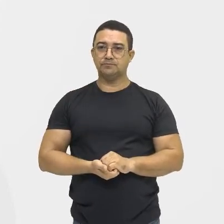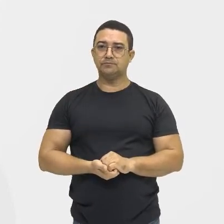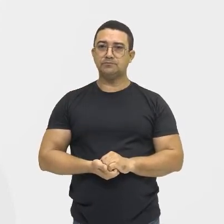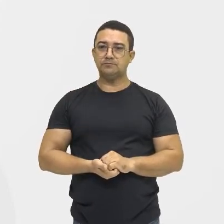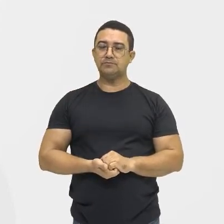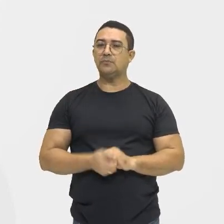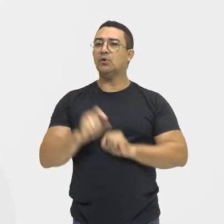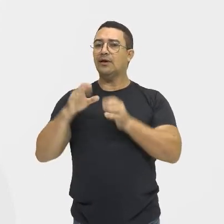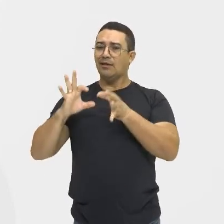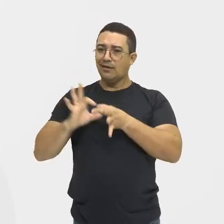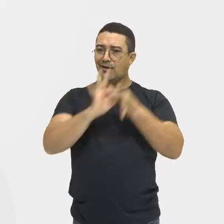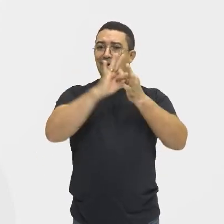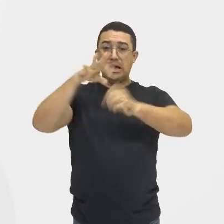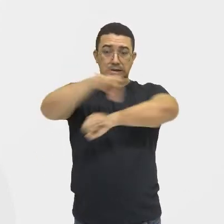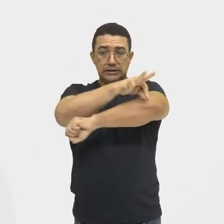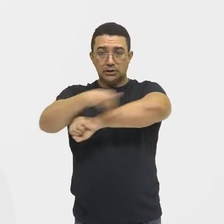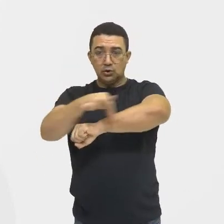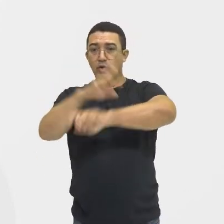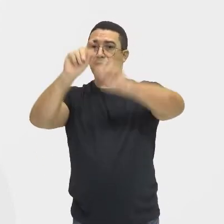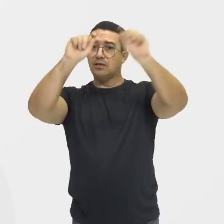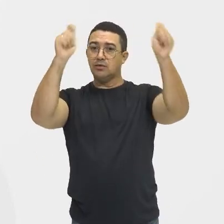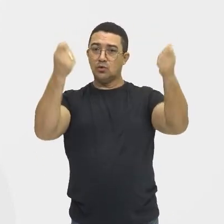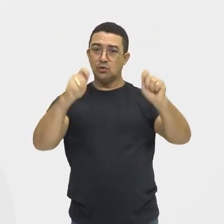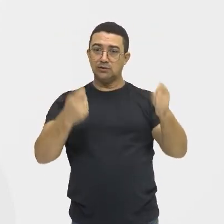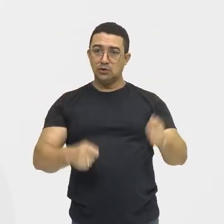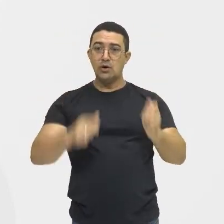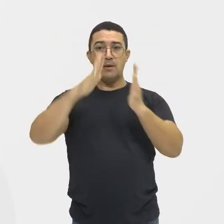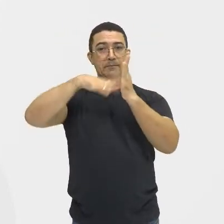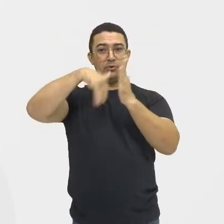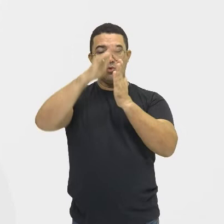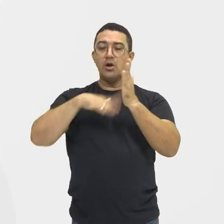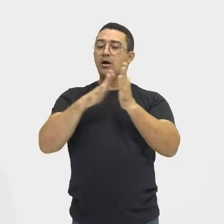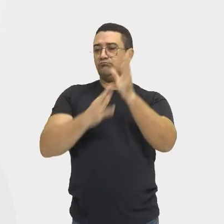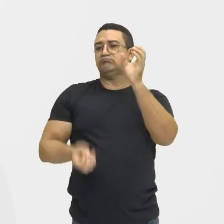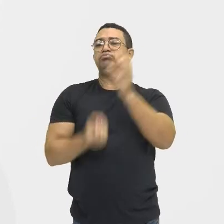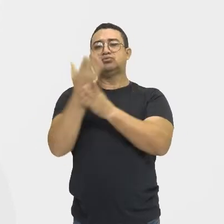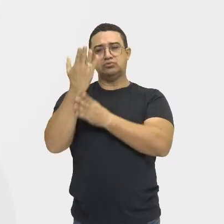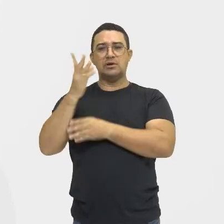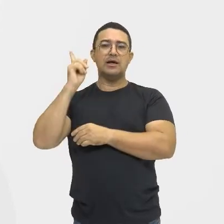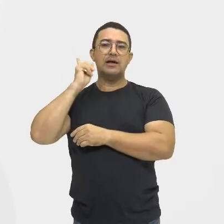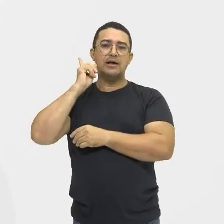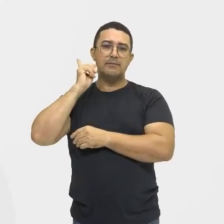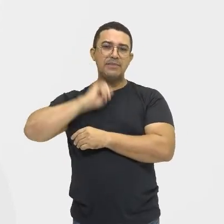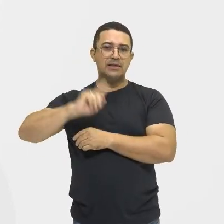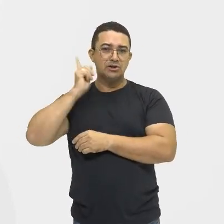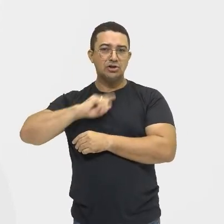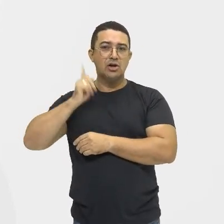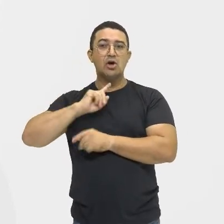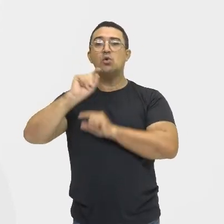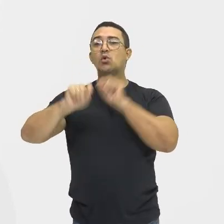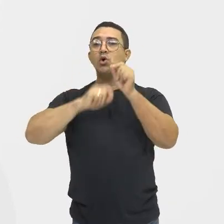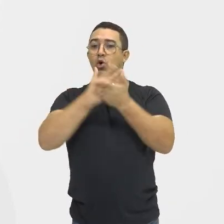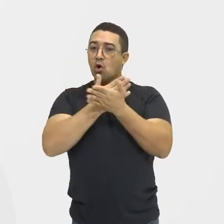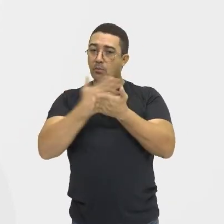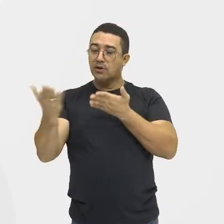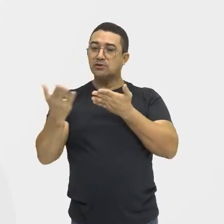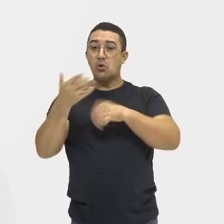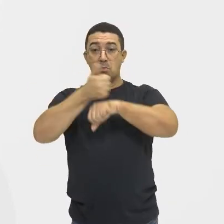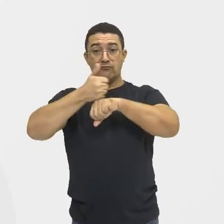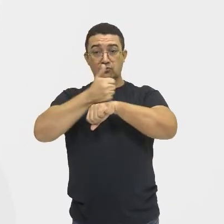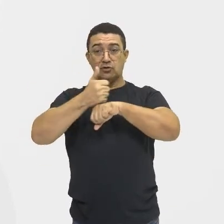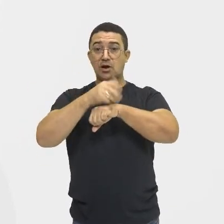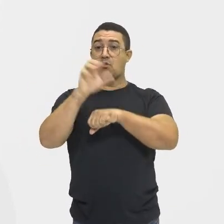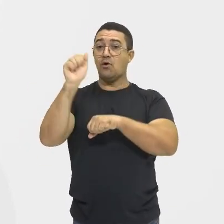entre arquitetura e escultura, talha e pintura aparece em Minas Gerais, sem dúvida, a partir dos trabalhos de Antônio Francisco